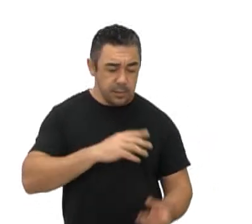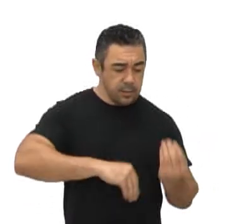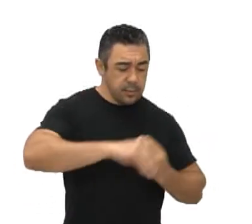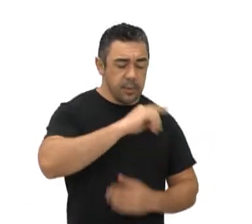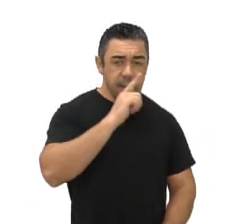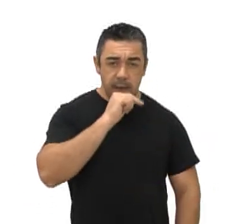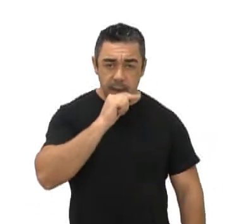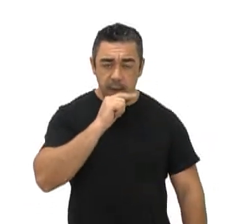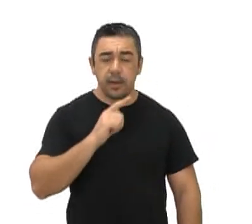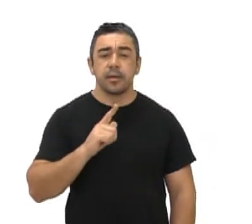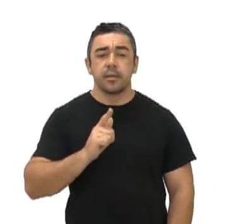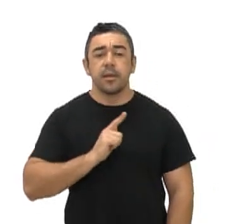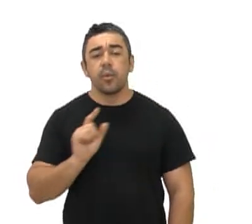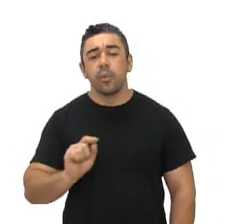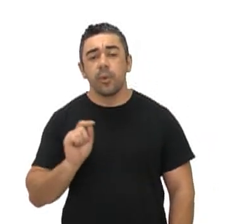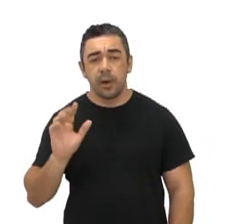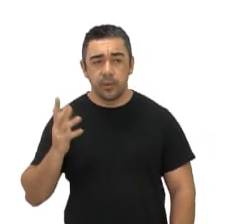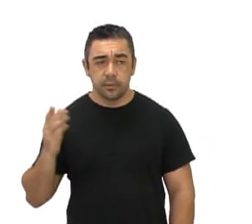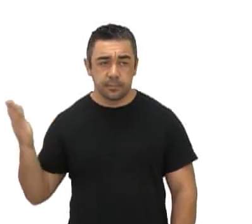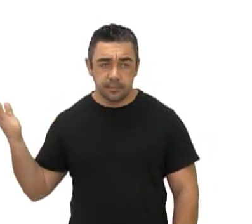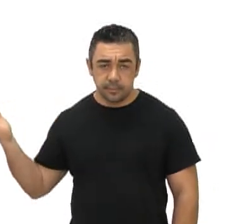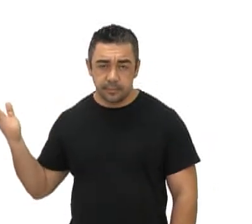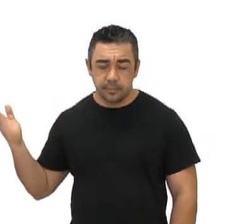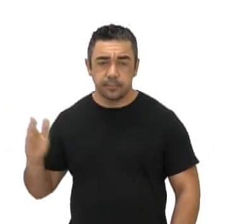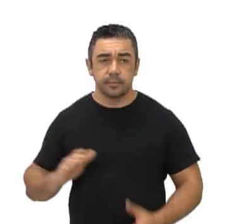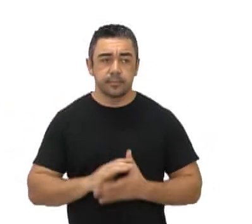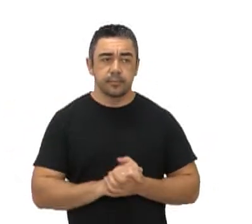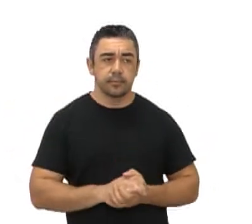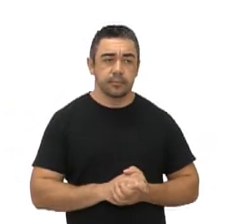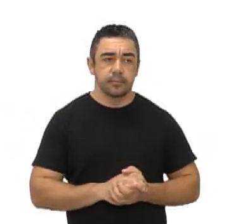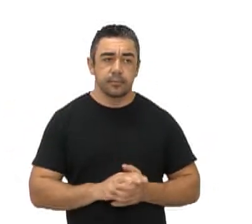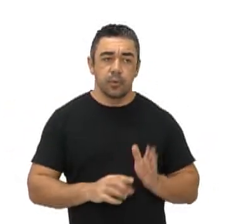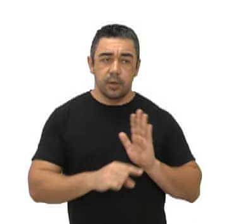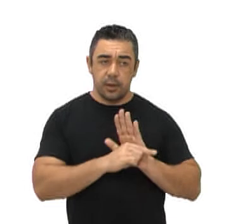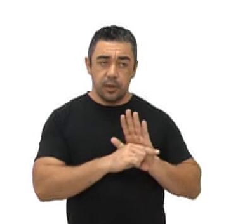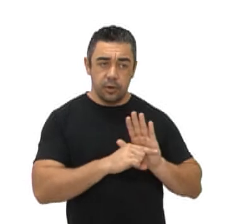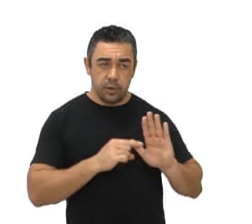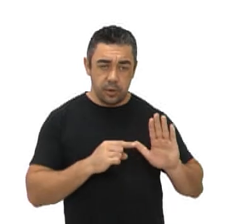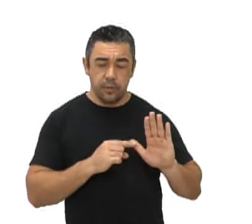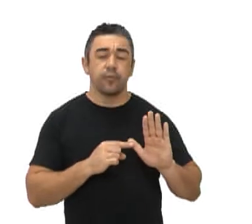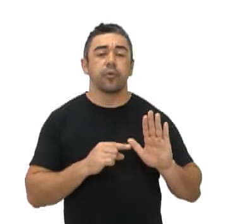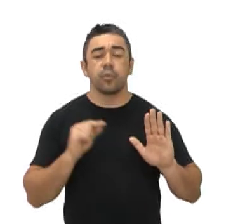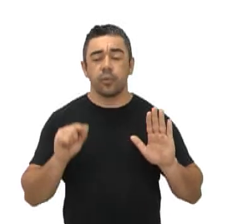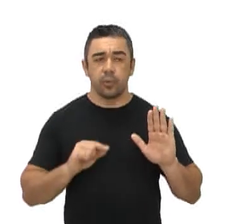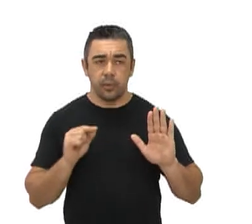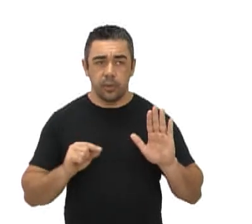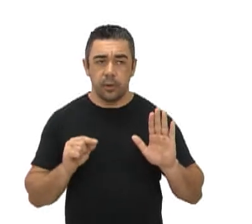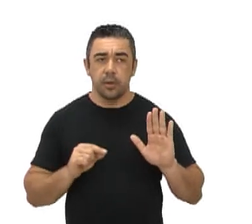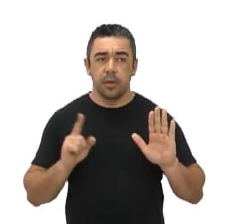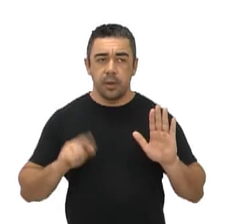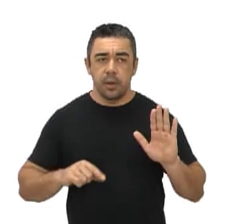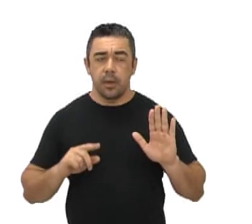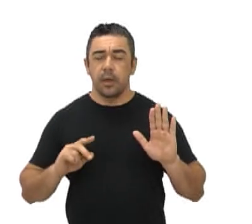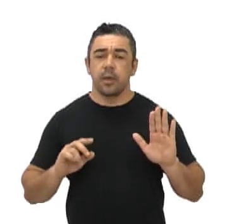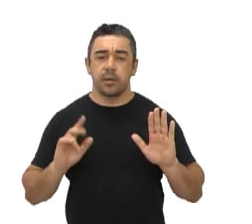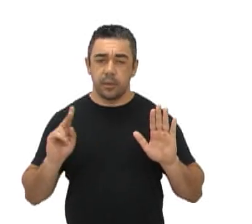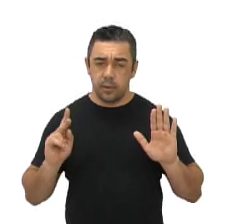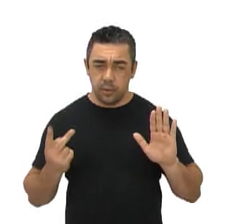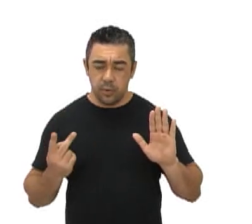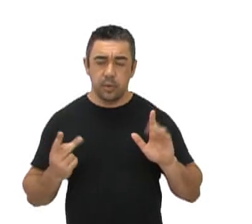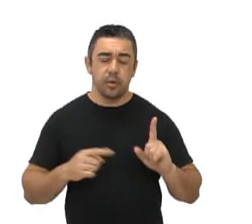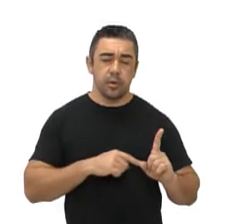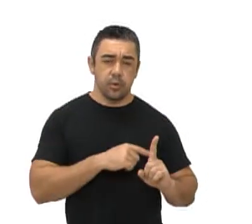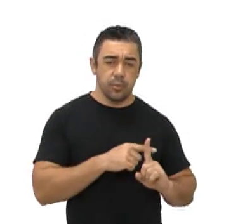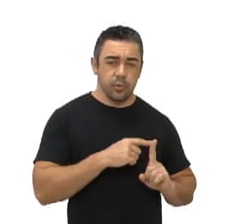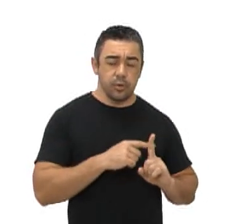solução aquosa, a gente vai ter essa situação aqui, ó. No polo negativo vai ter a descarga do hidrogênio e no polo positivo